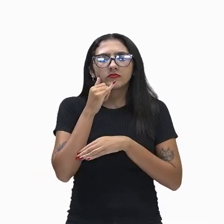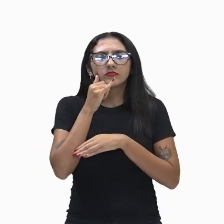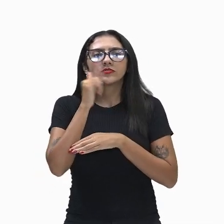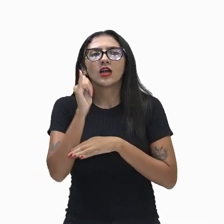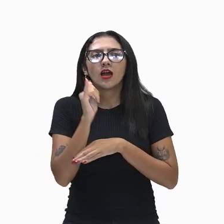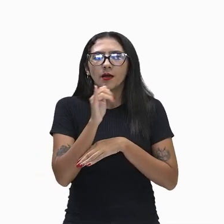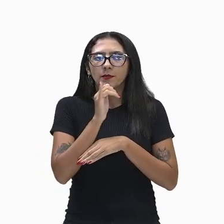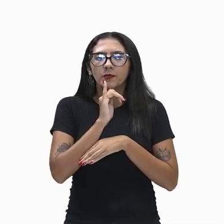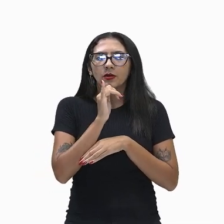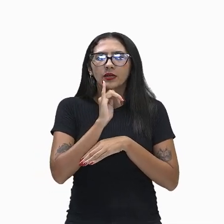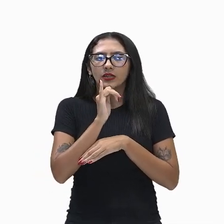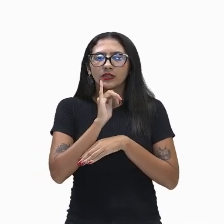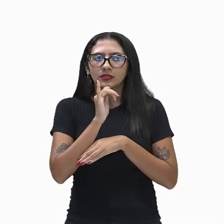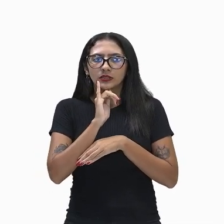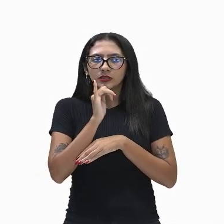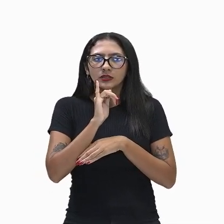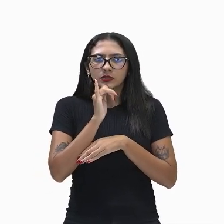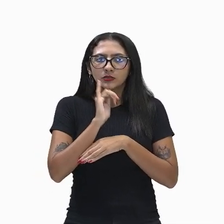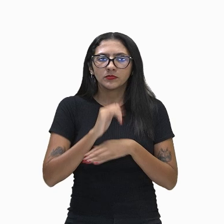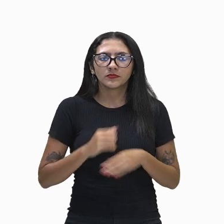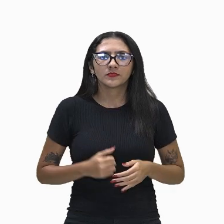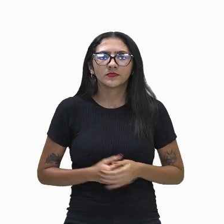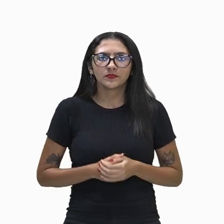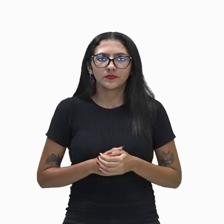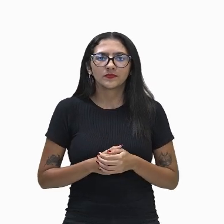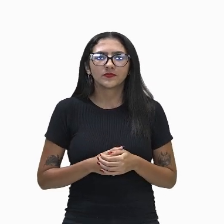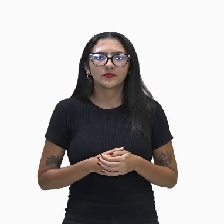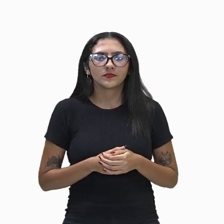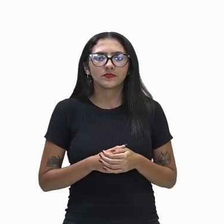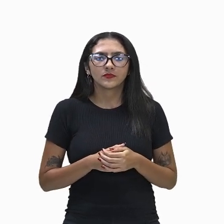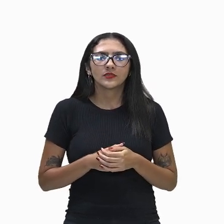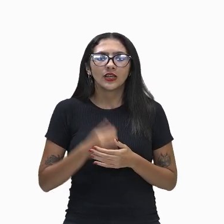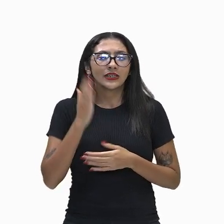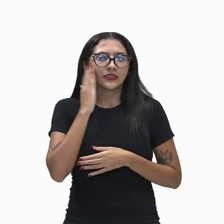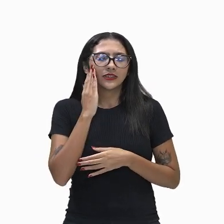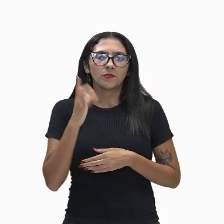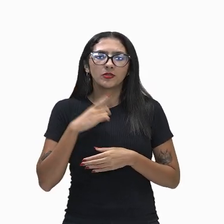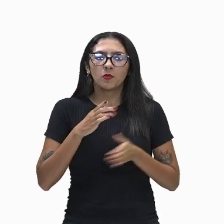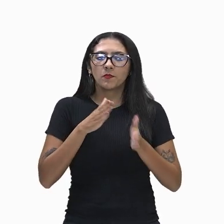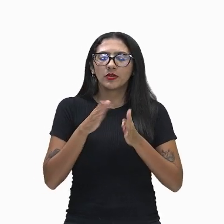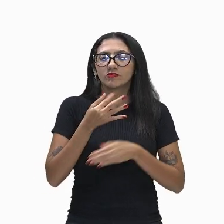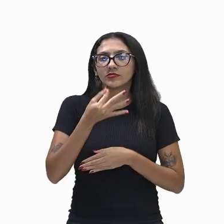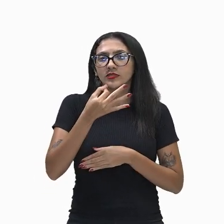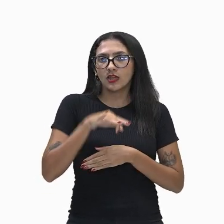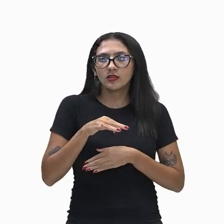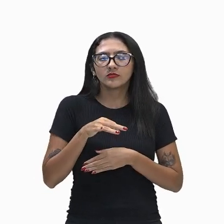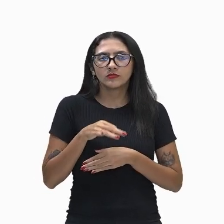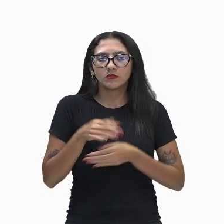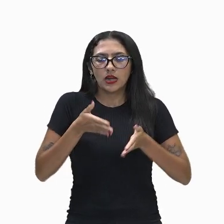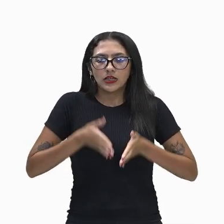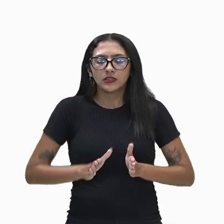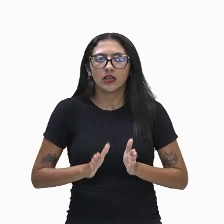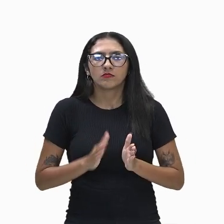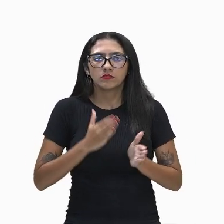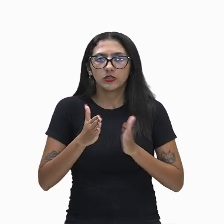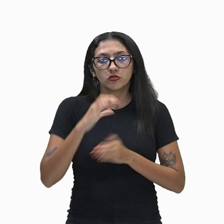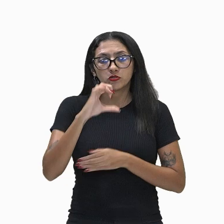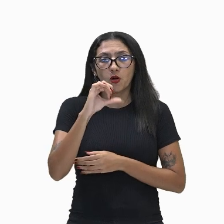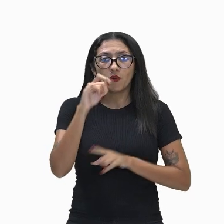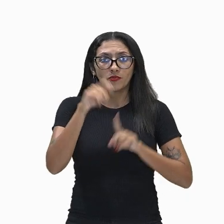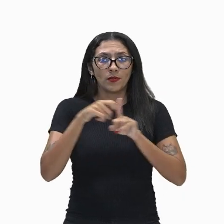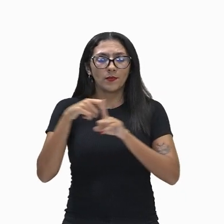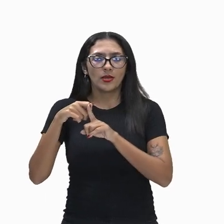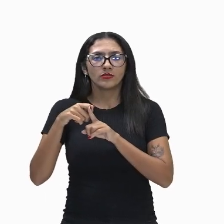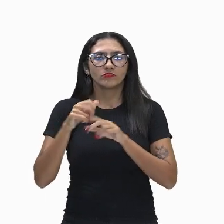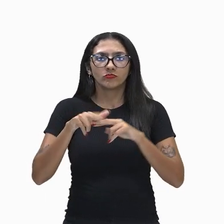prematuras. Todos nós sabemos que existe um momento certo do nascimento, né? Geralmente 9 meses, tá? Então o bebê